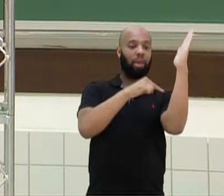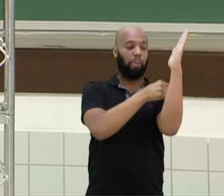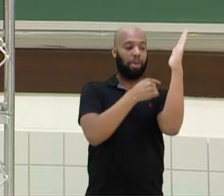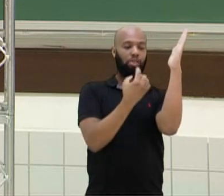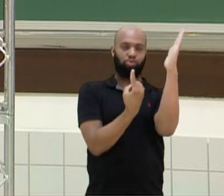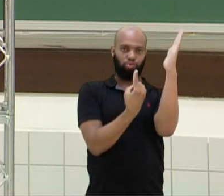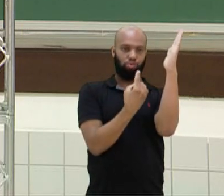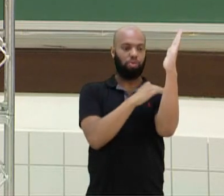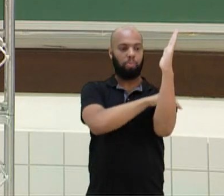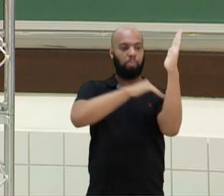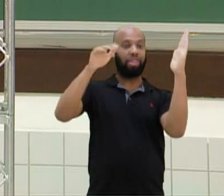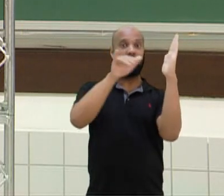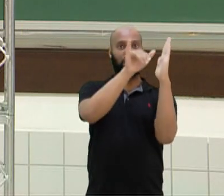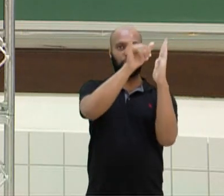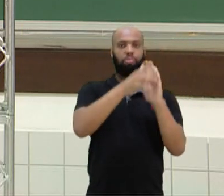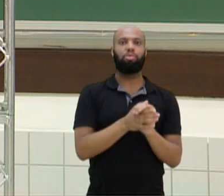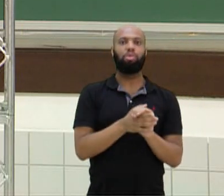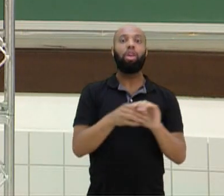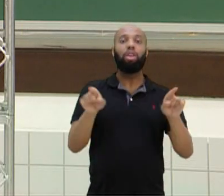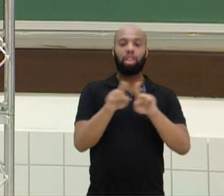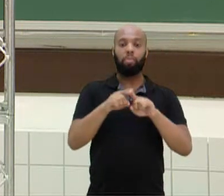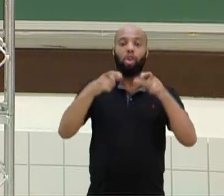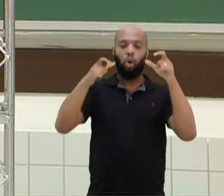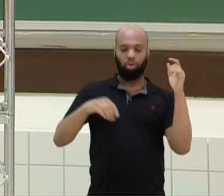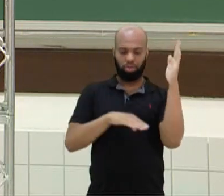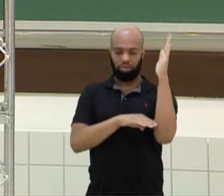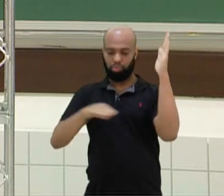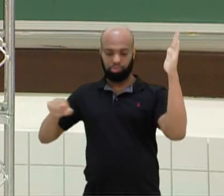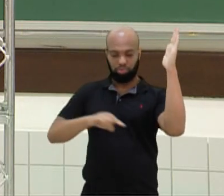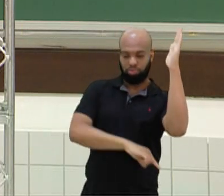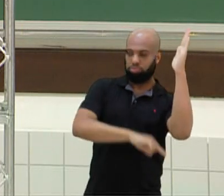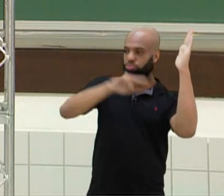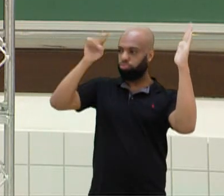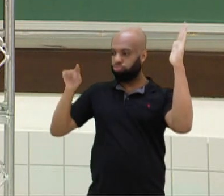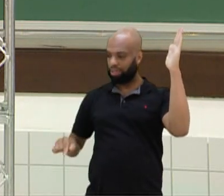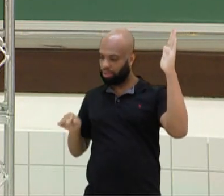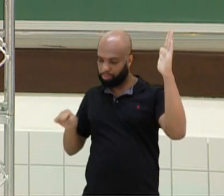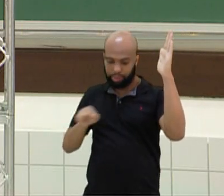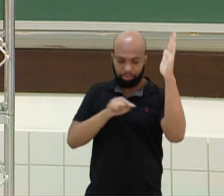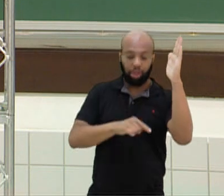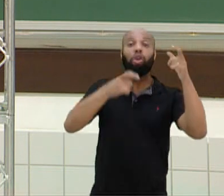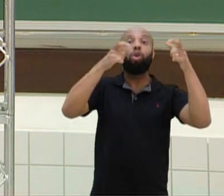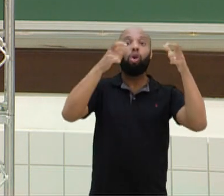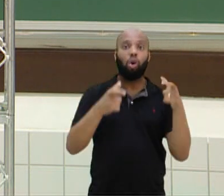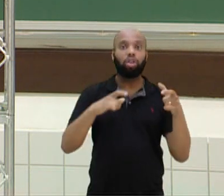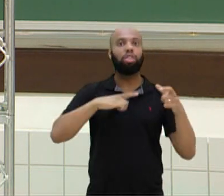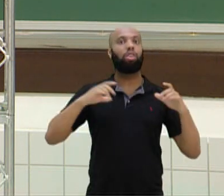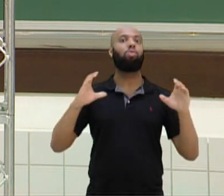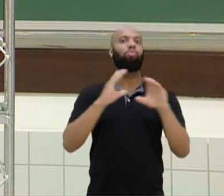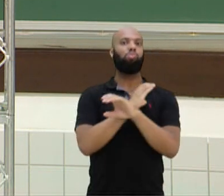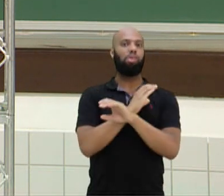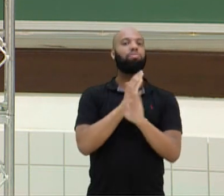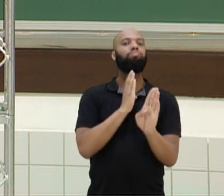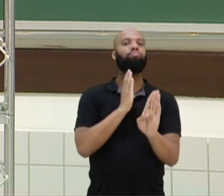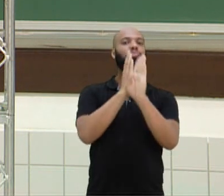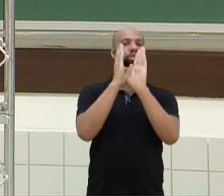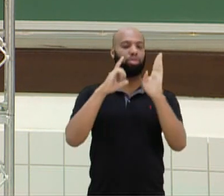Identificou os coeficientes a menos 1, b é